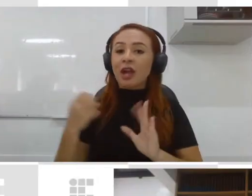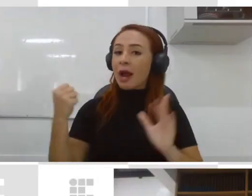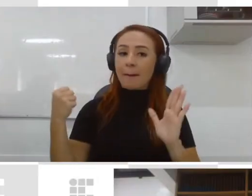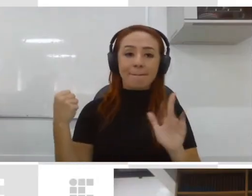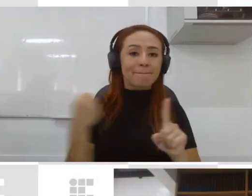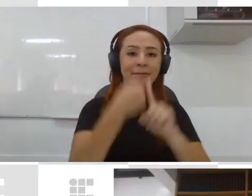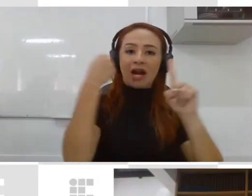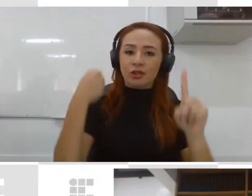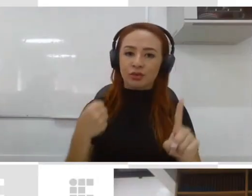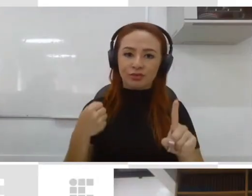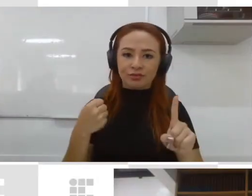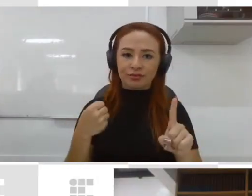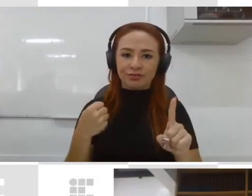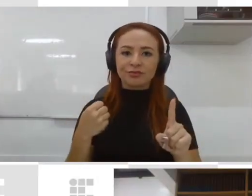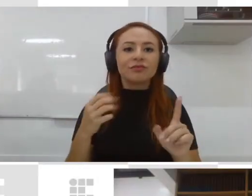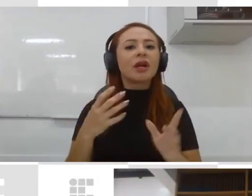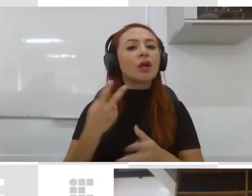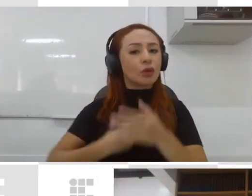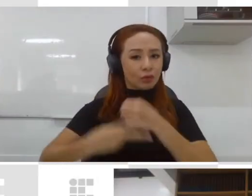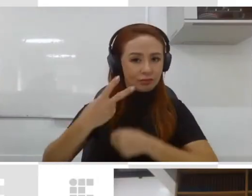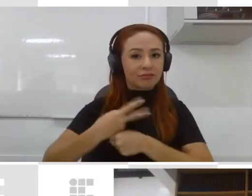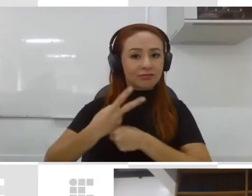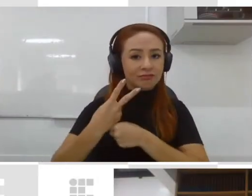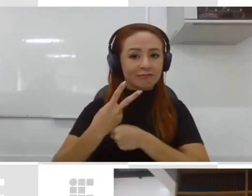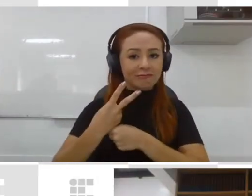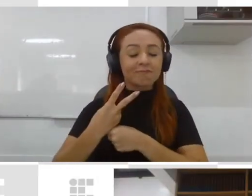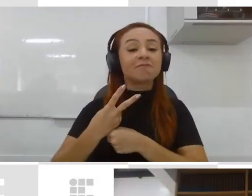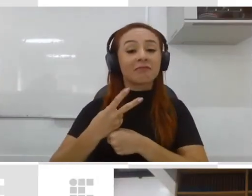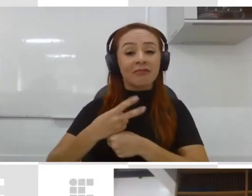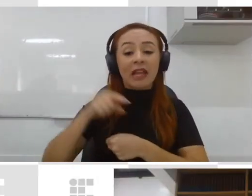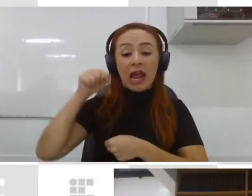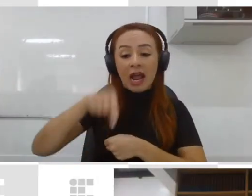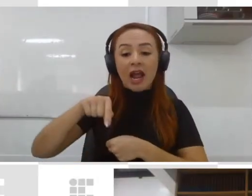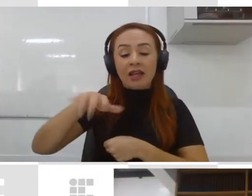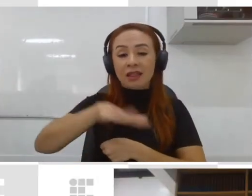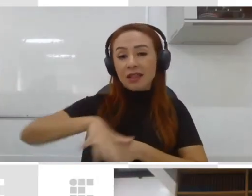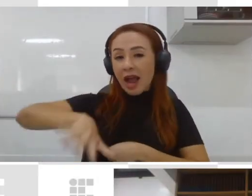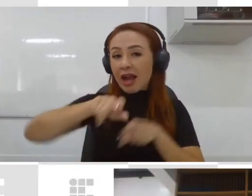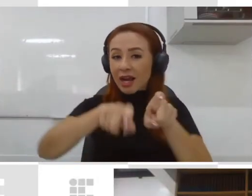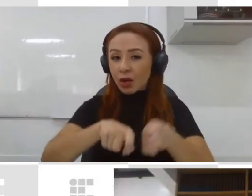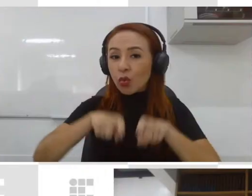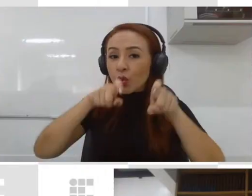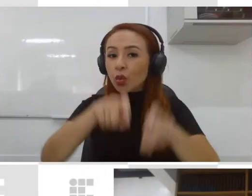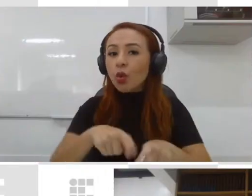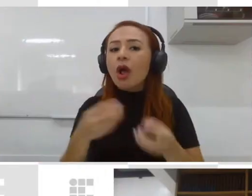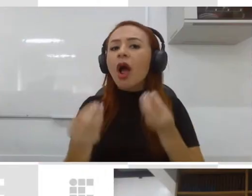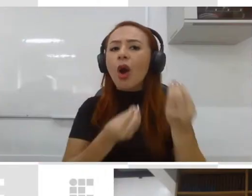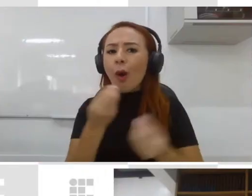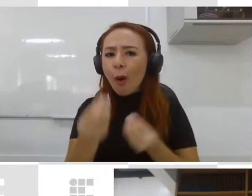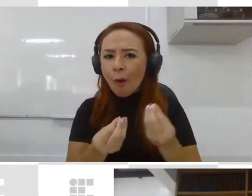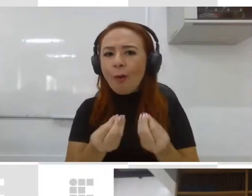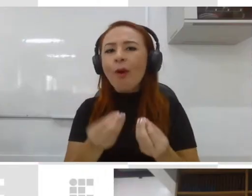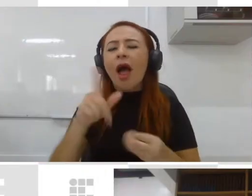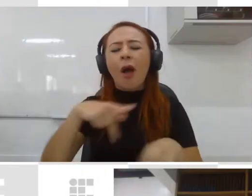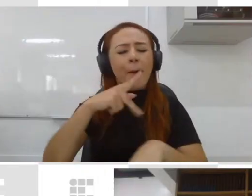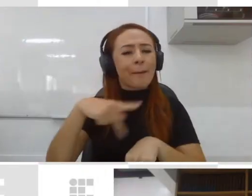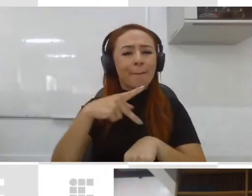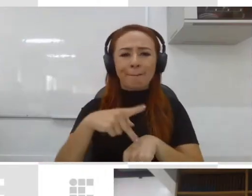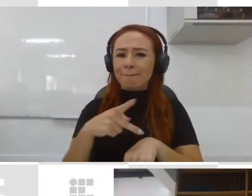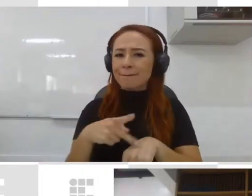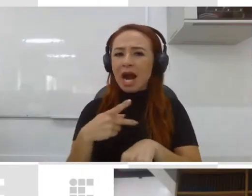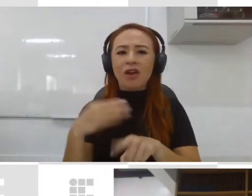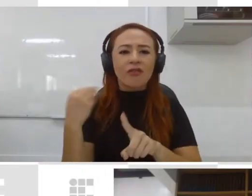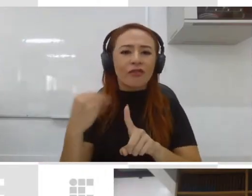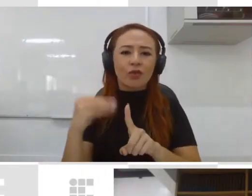em 2023, 2024, os impactos muito claros na agricultura brasileira. O Brasil é um país particularmente vulnerável em relação a isso, porque é um país